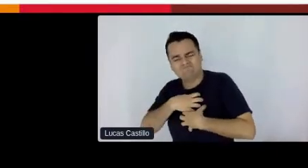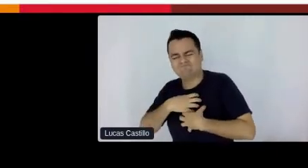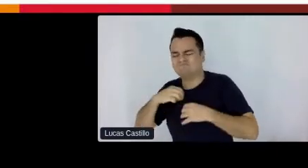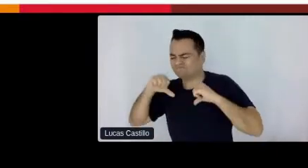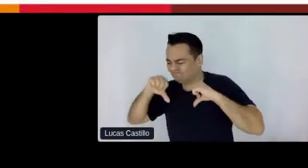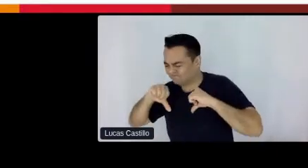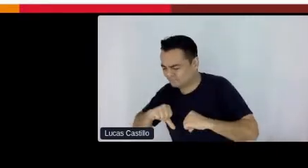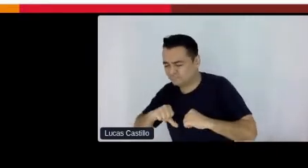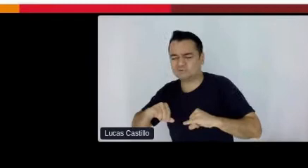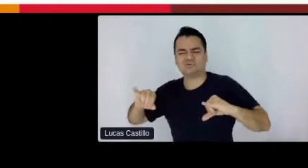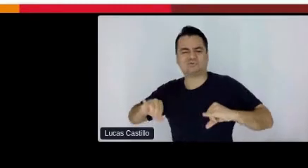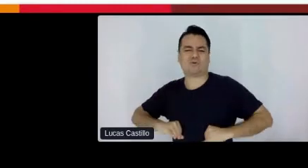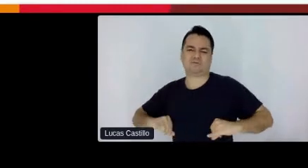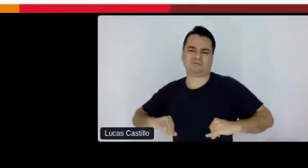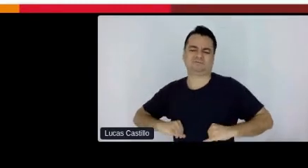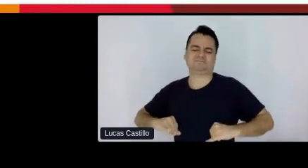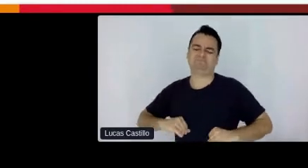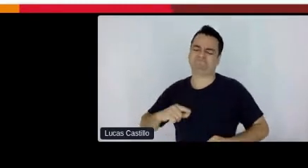preconceitos.